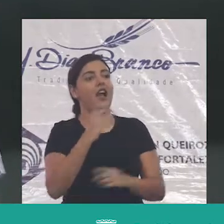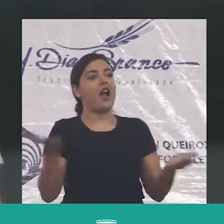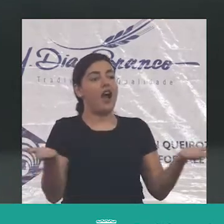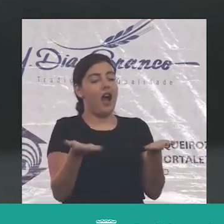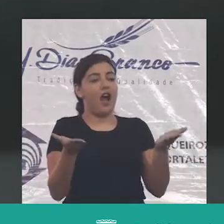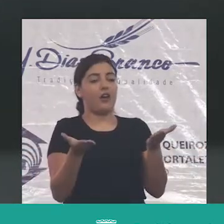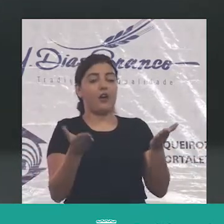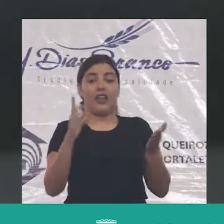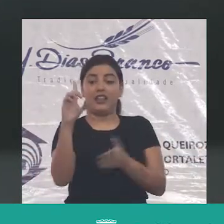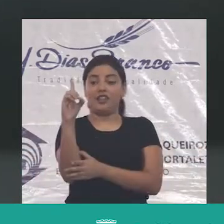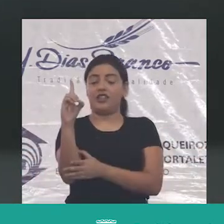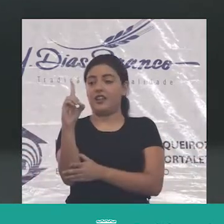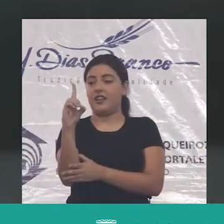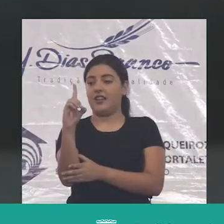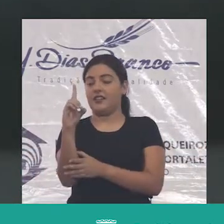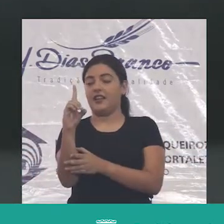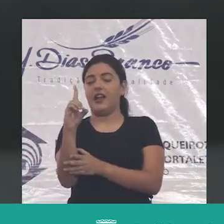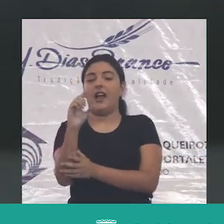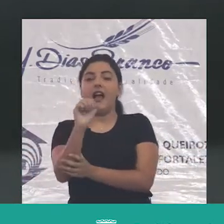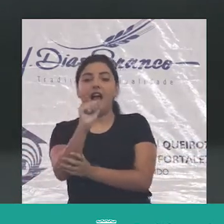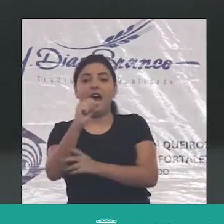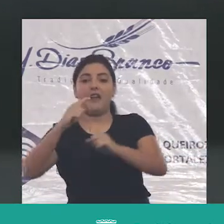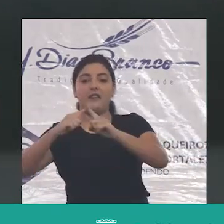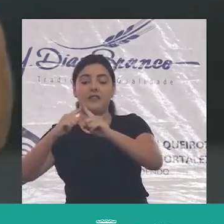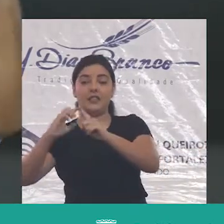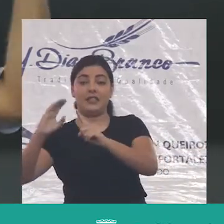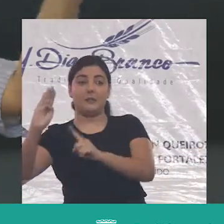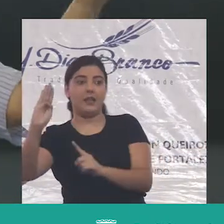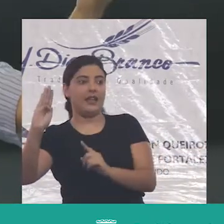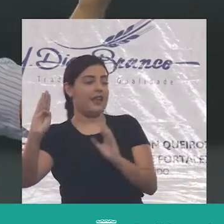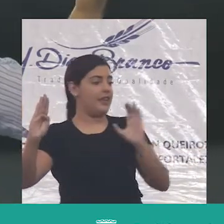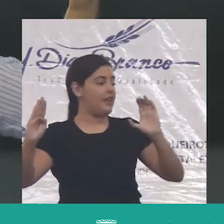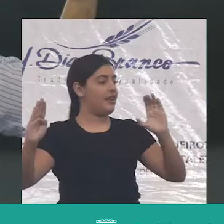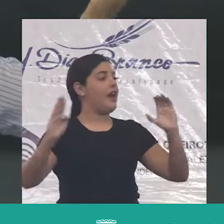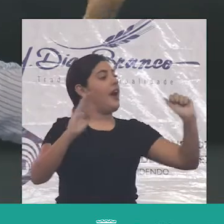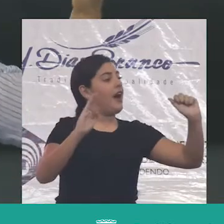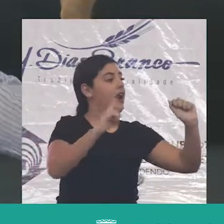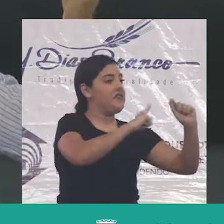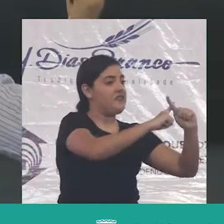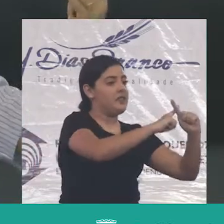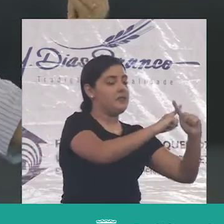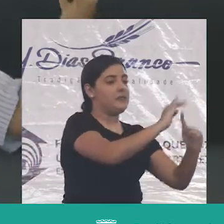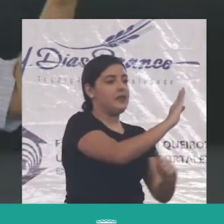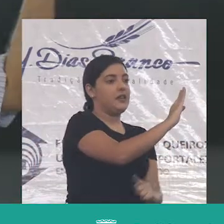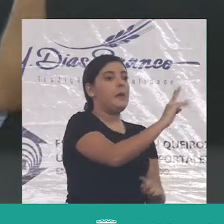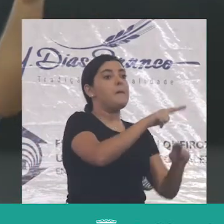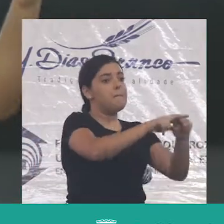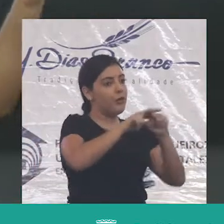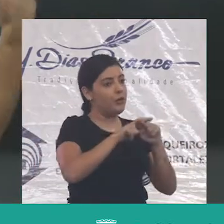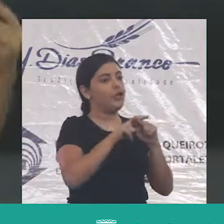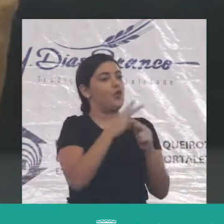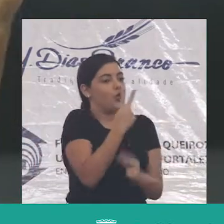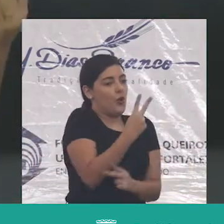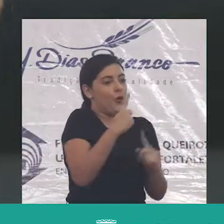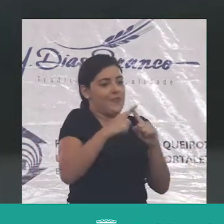da direita é A vezes B. A área da esquerda também é A vezes B. Então vai ter A